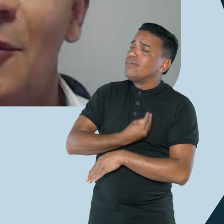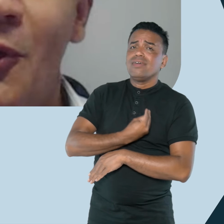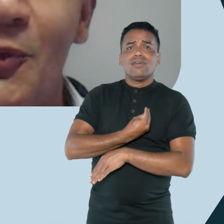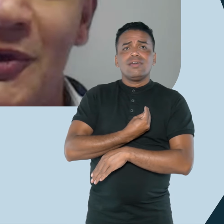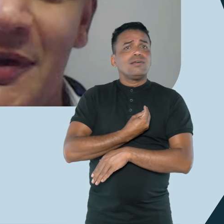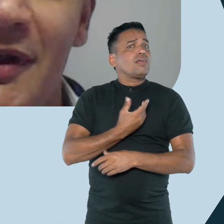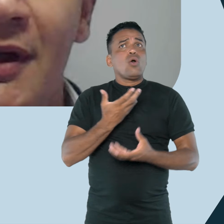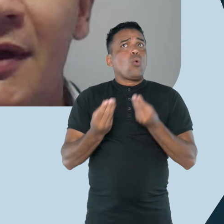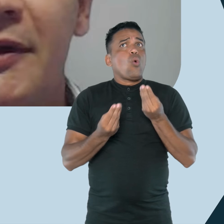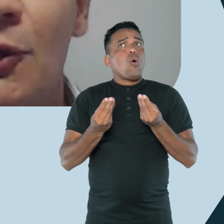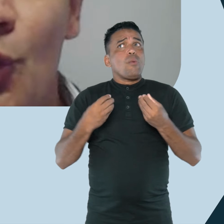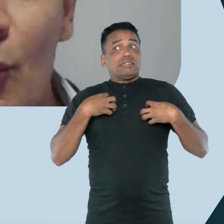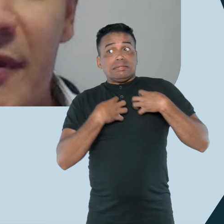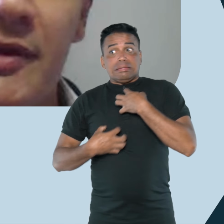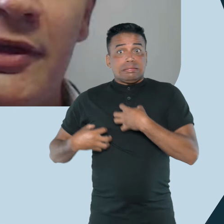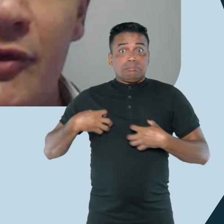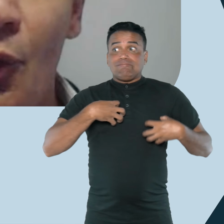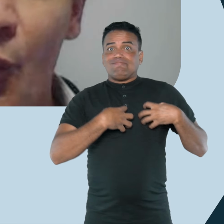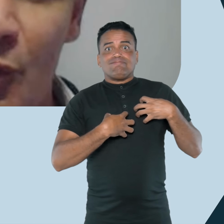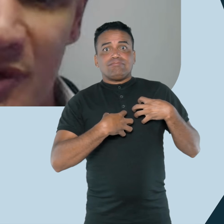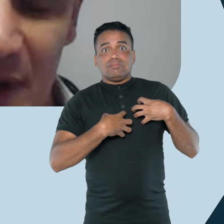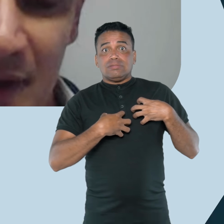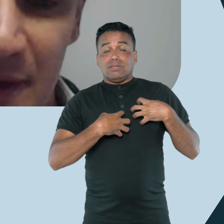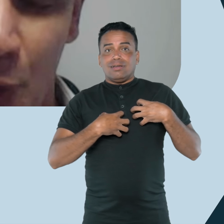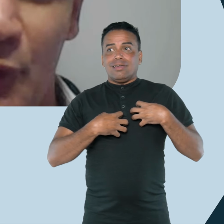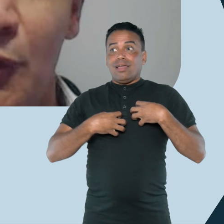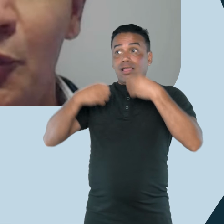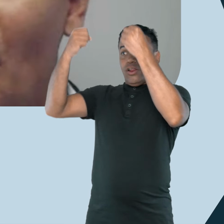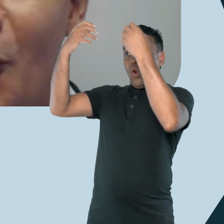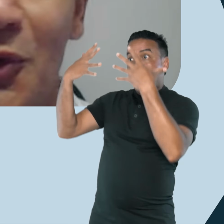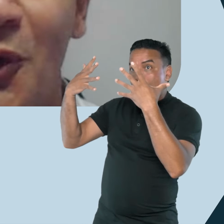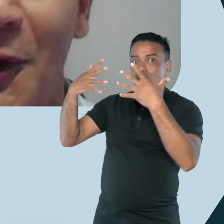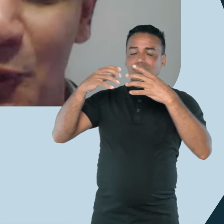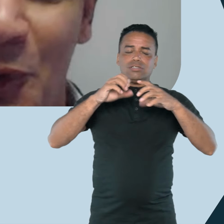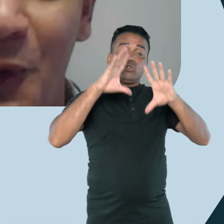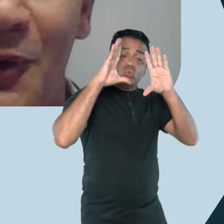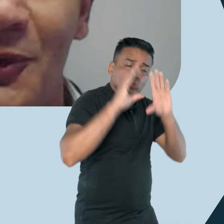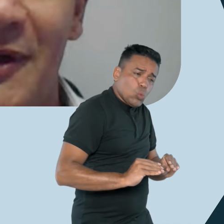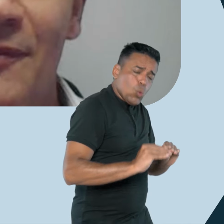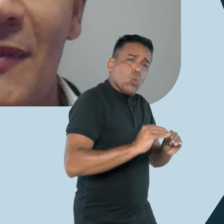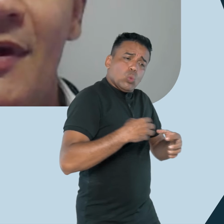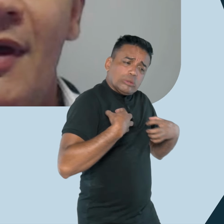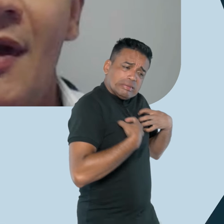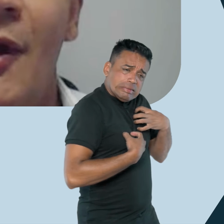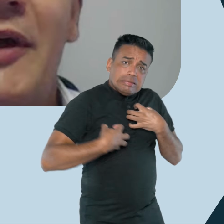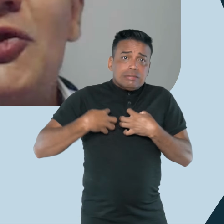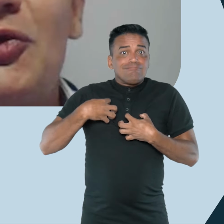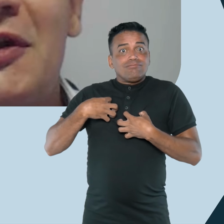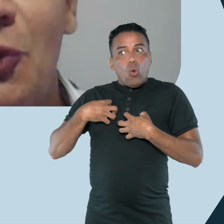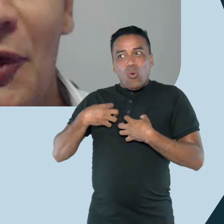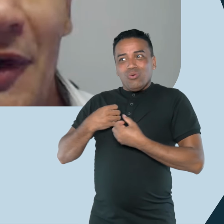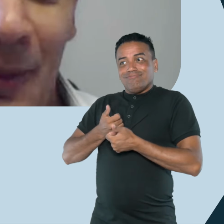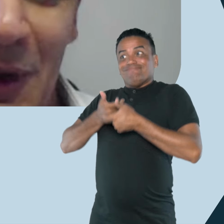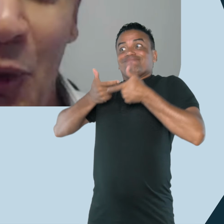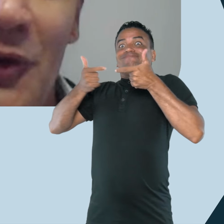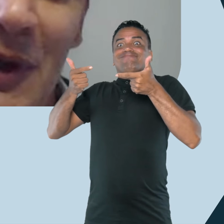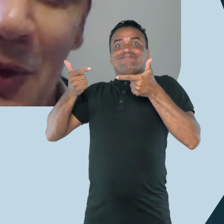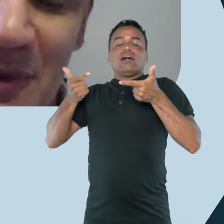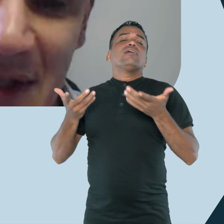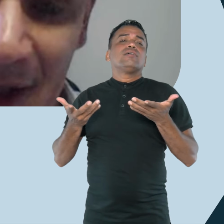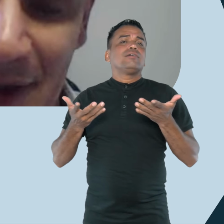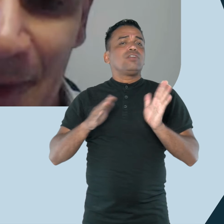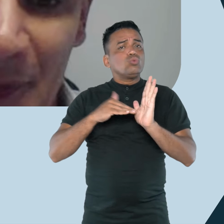se encontra, né? Que luzes e que escuros, né? Estão no entorno, no contorno, né? Eu acredito que toda obra,